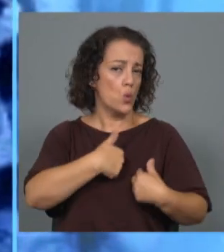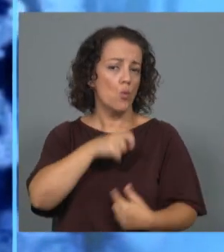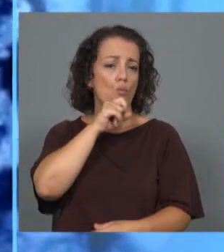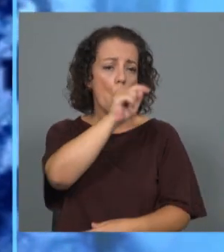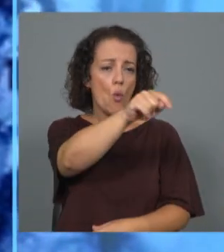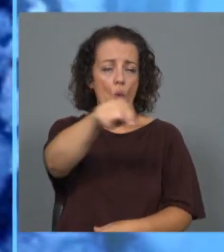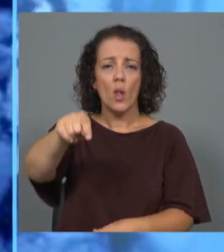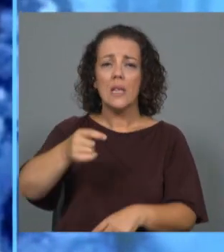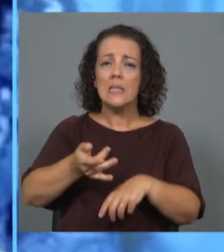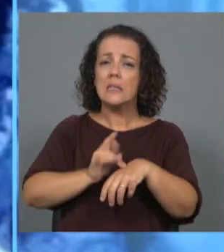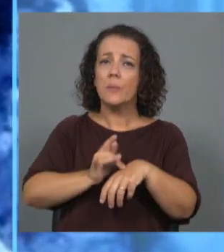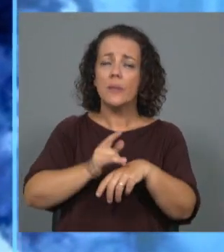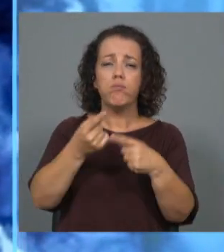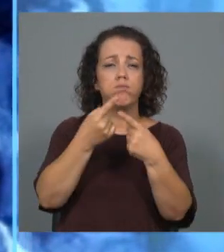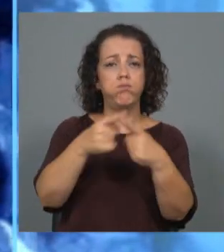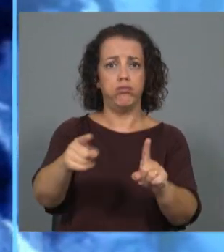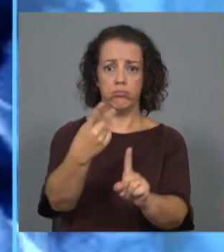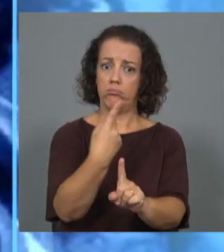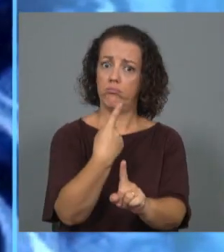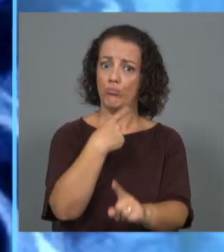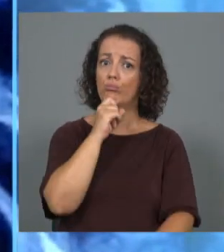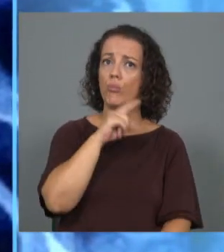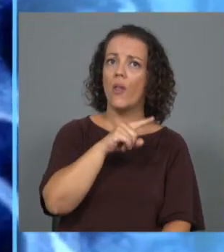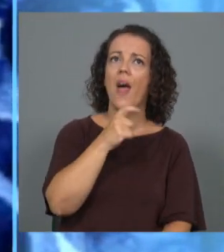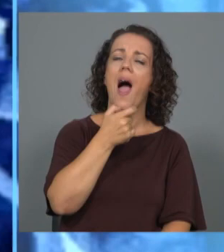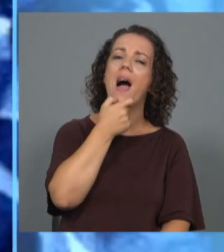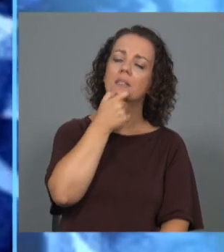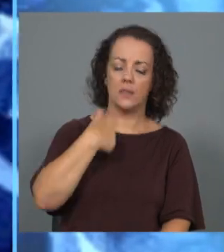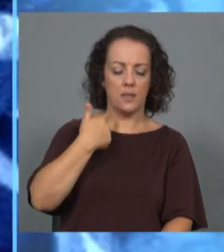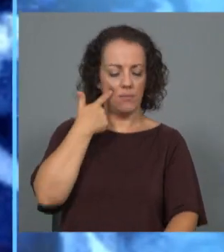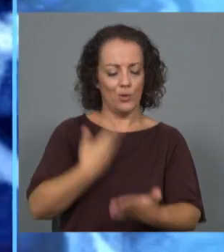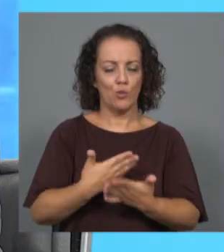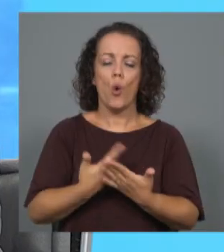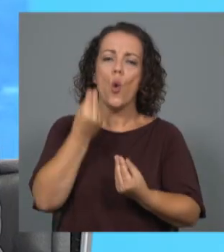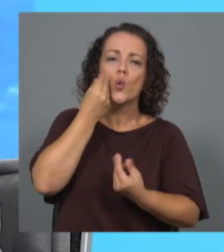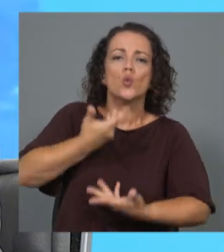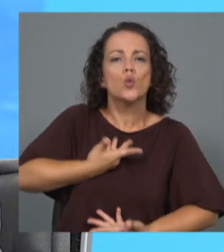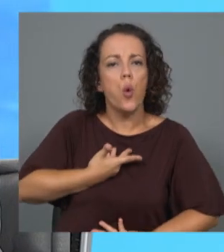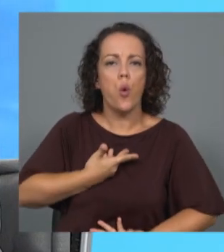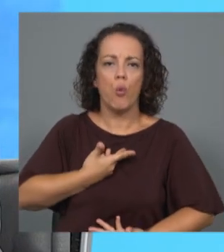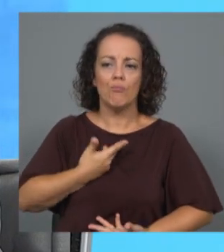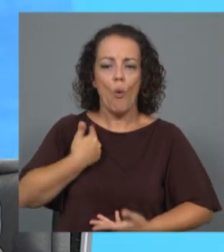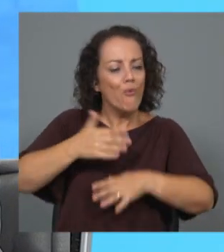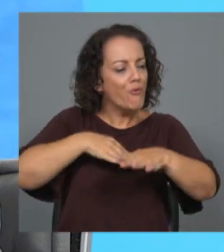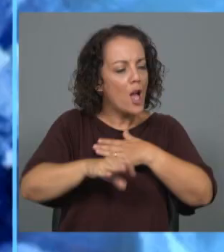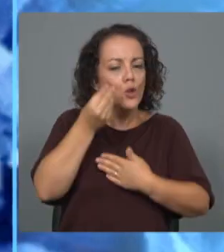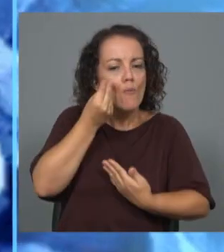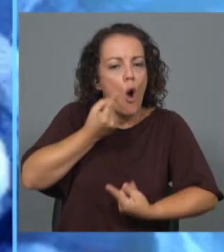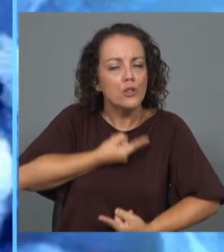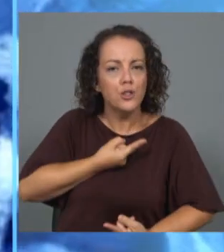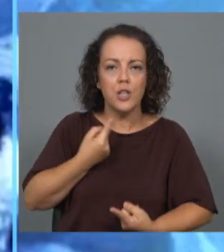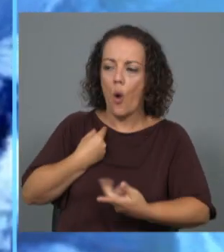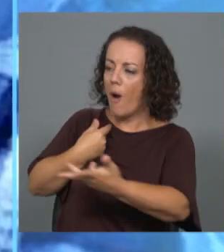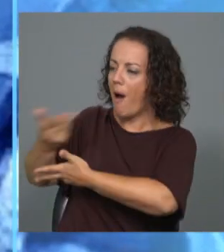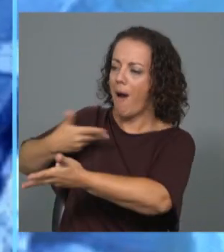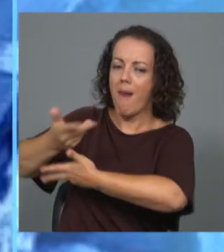muito diferentes da minha, é pela força do testemunho, de quem eu sou, do como eu faço, de como eu me relaciono com os outros, muito